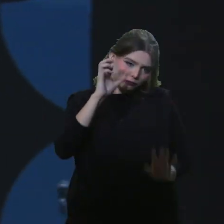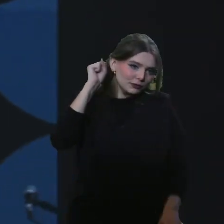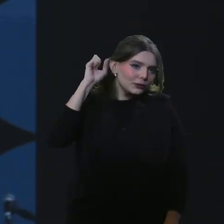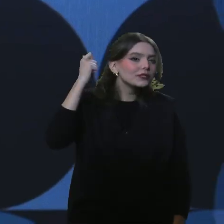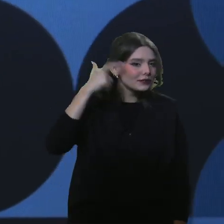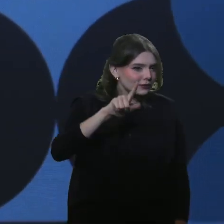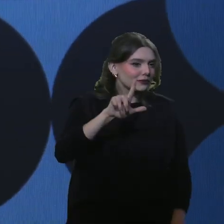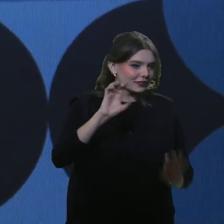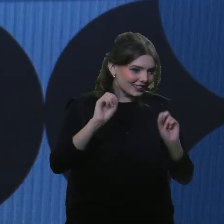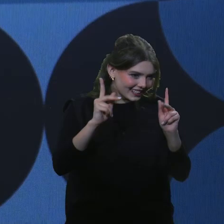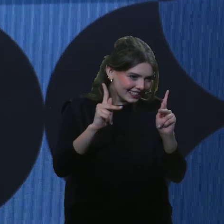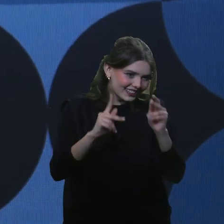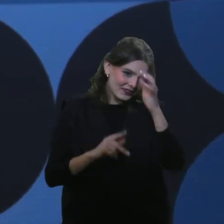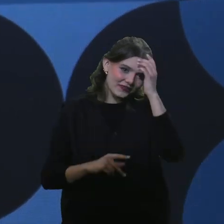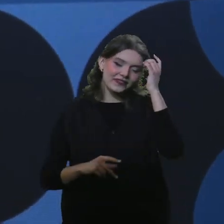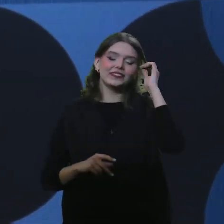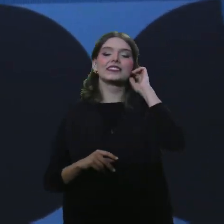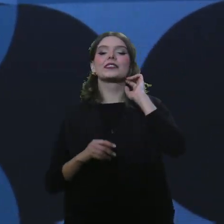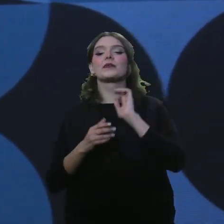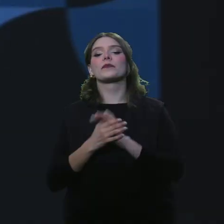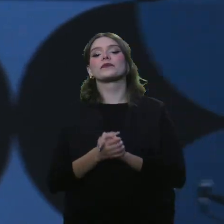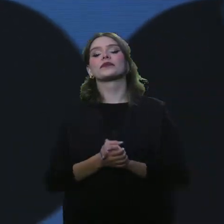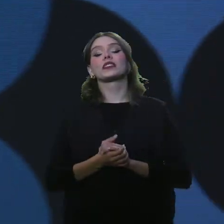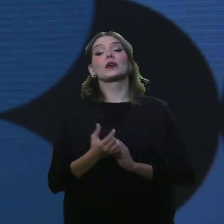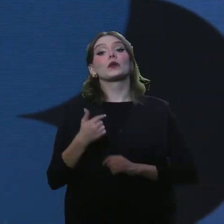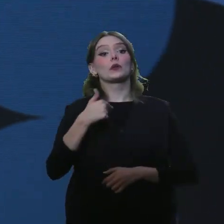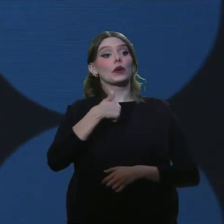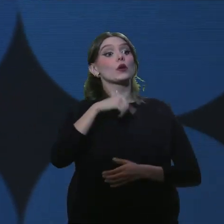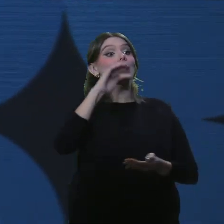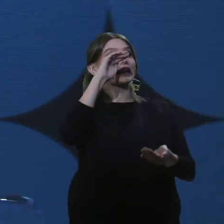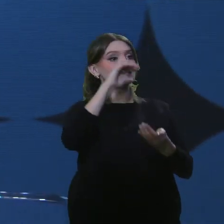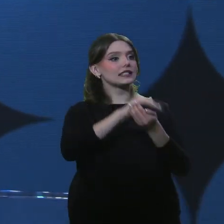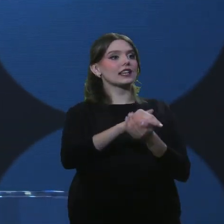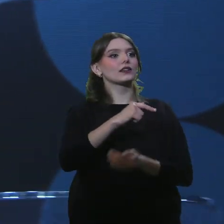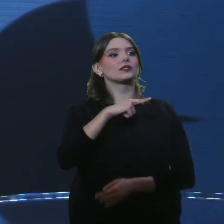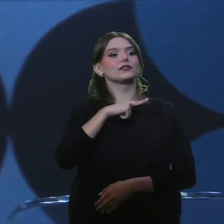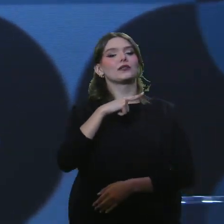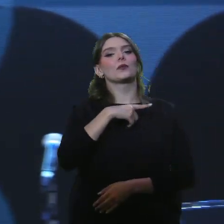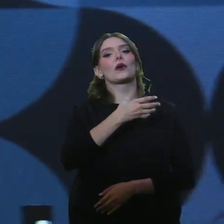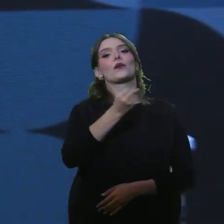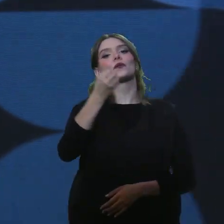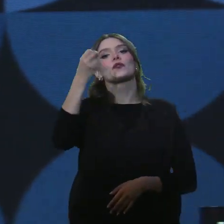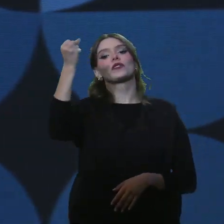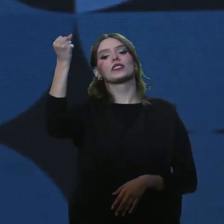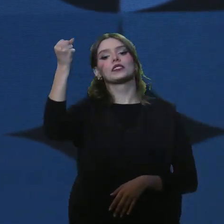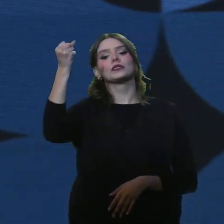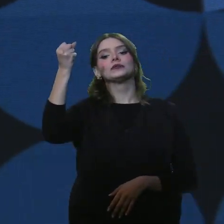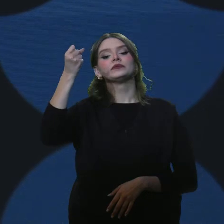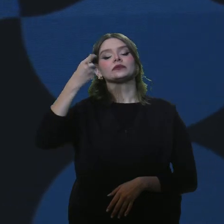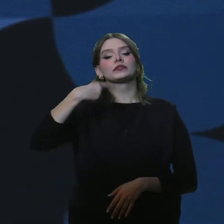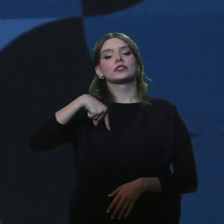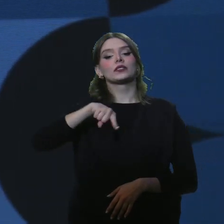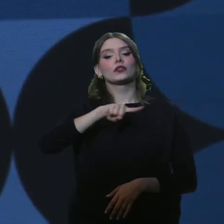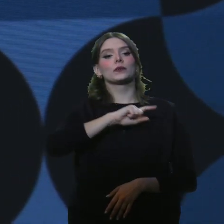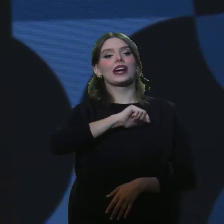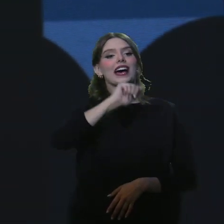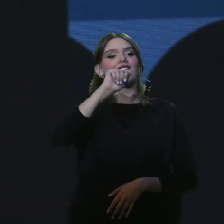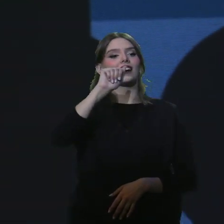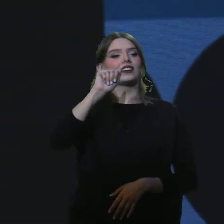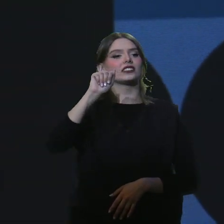engraçadas. Eu e a Thay, quando a gente casou, a gente ganhou uma viagem. Nós fomos de lua de mel para a Argentina.